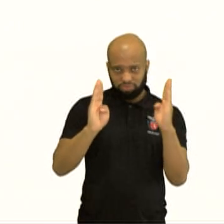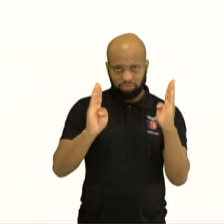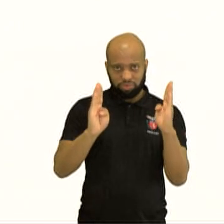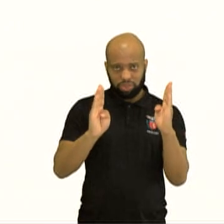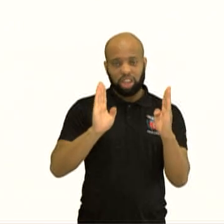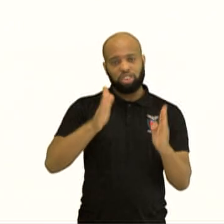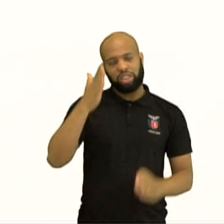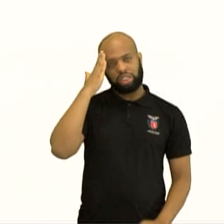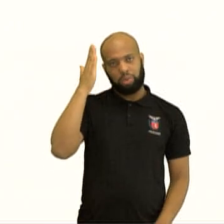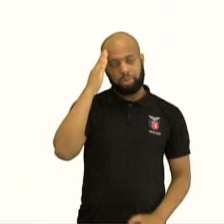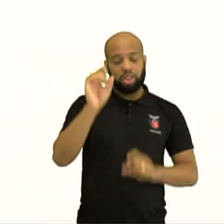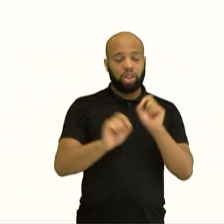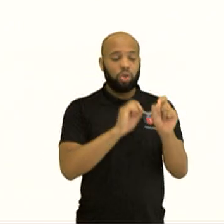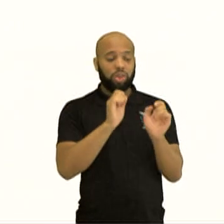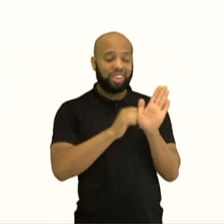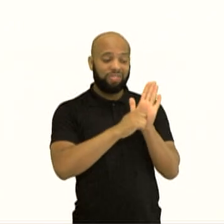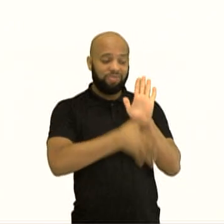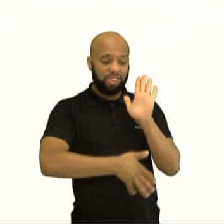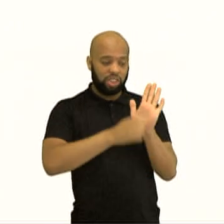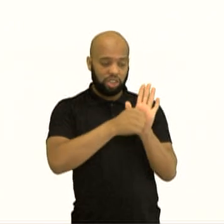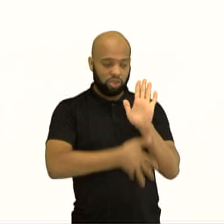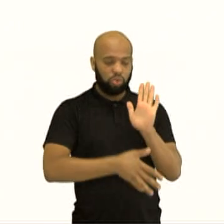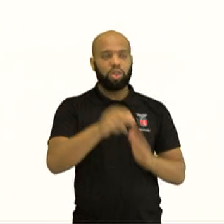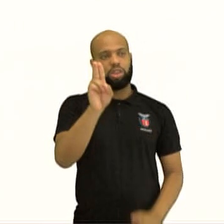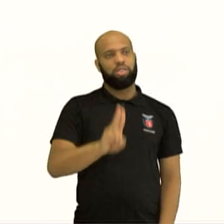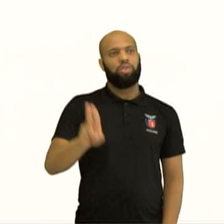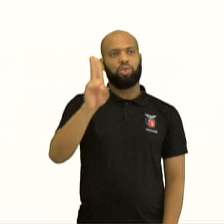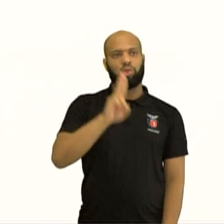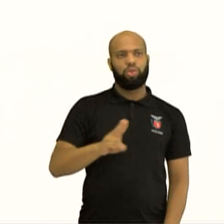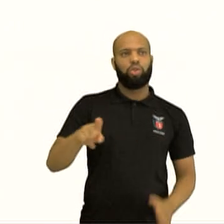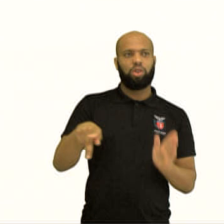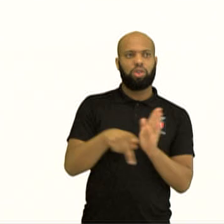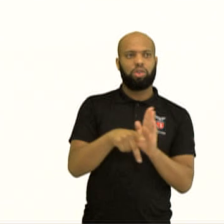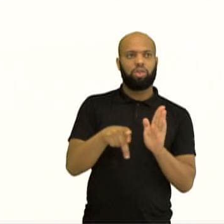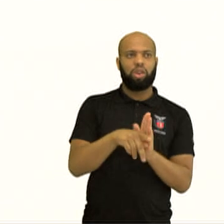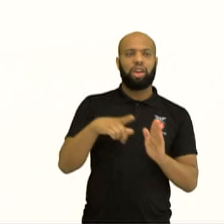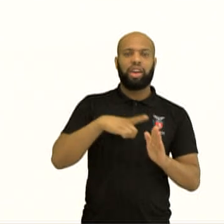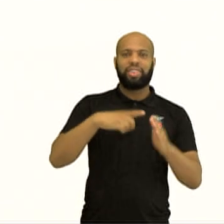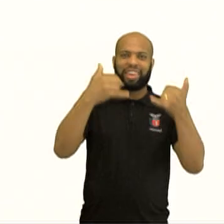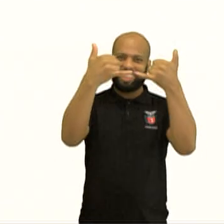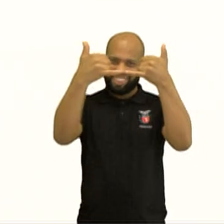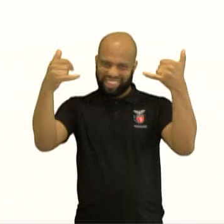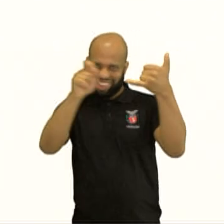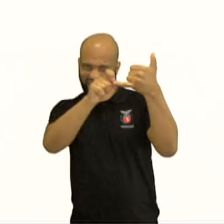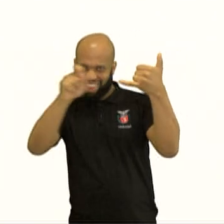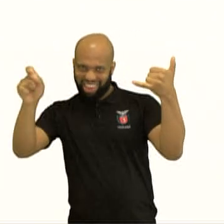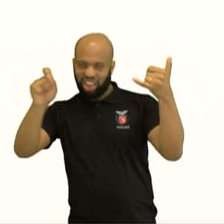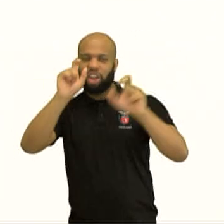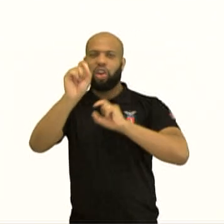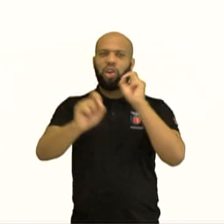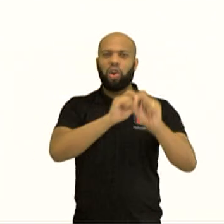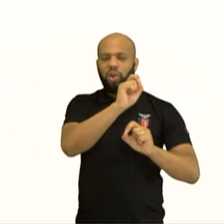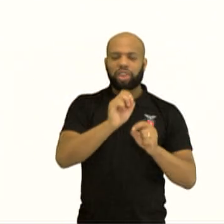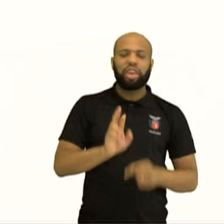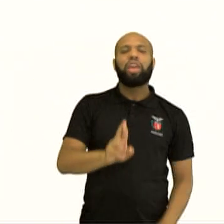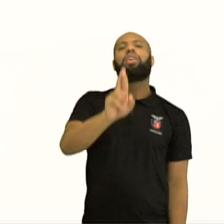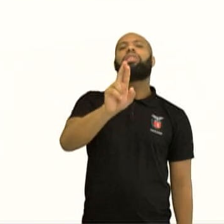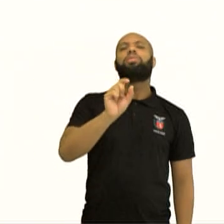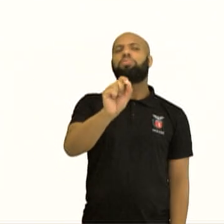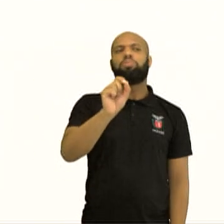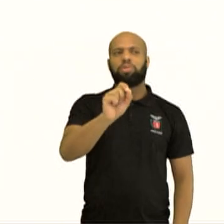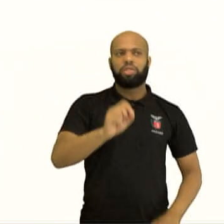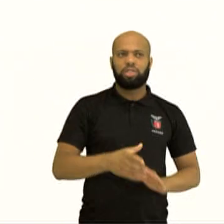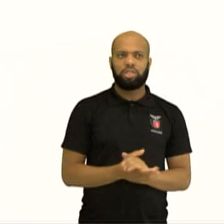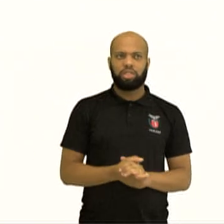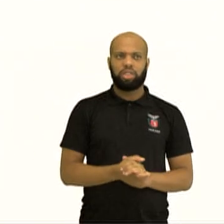de linguagem, a prof quer saber, foram usadas nesses trechos destacados? O que elas representam?